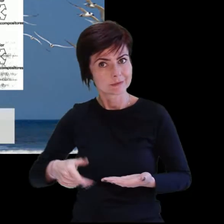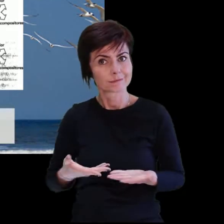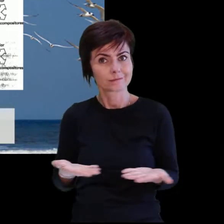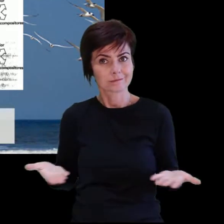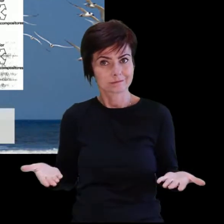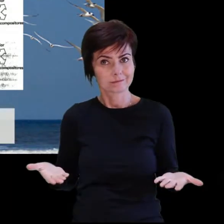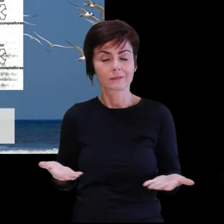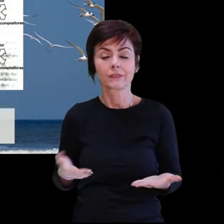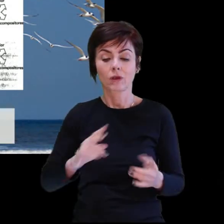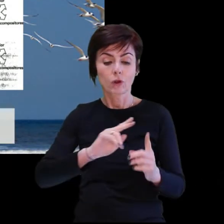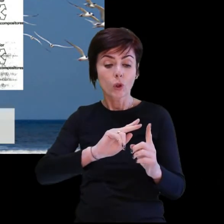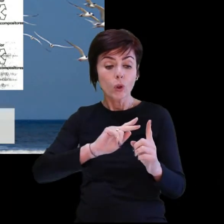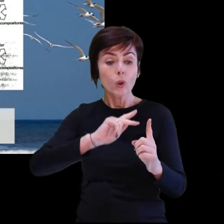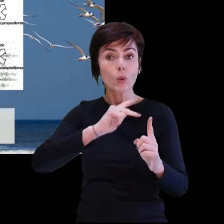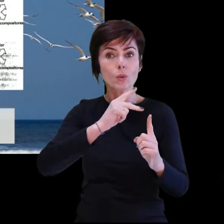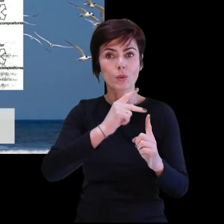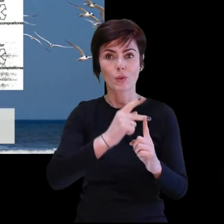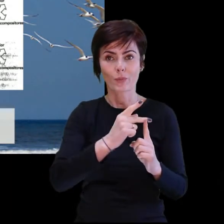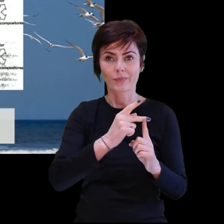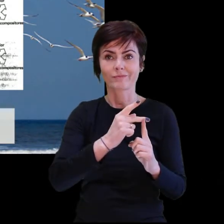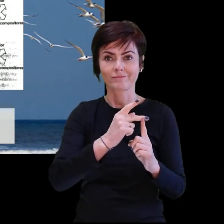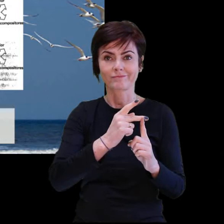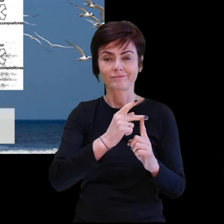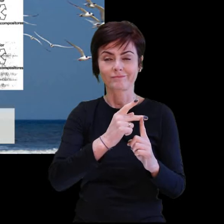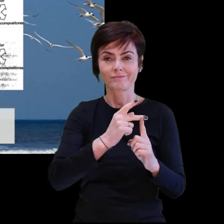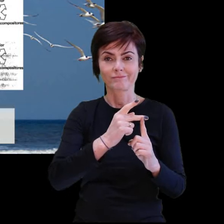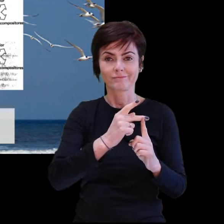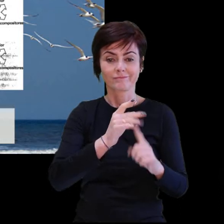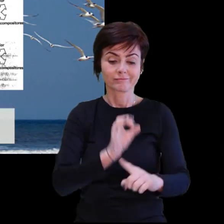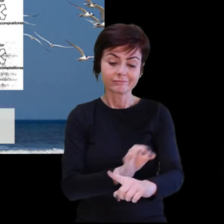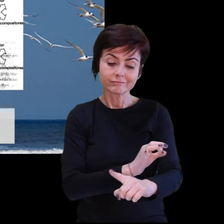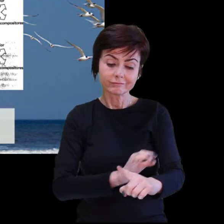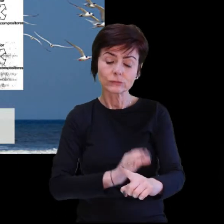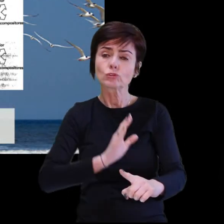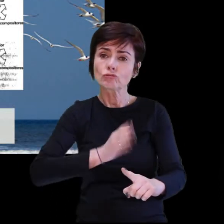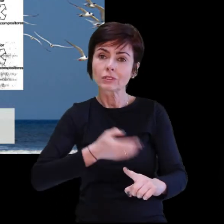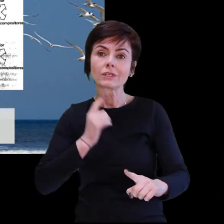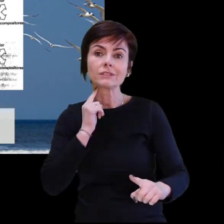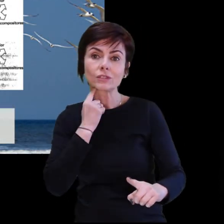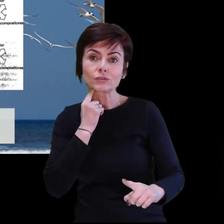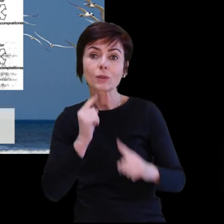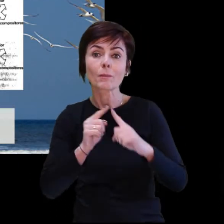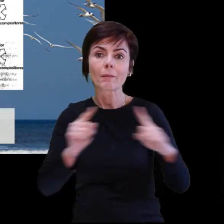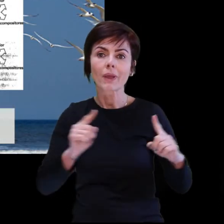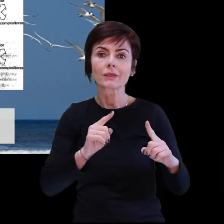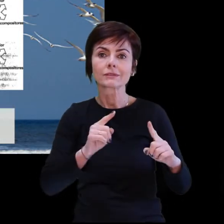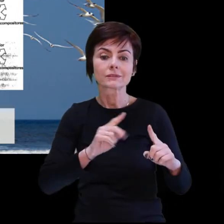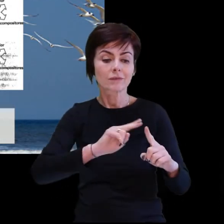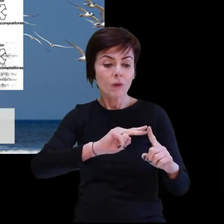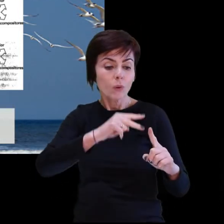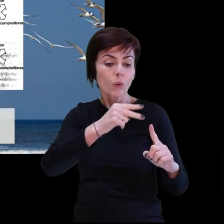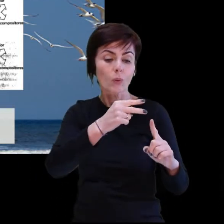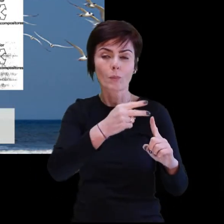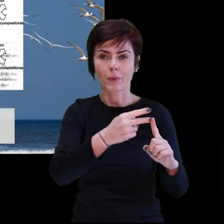de vários fitoplânctons. Então isso multiplica, né, essa concentração que tem em cada célula pelo número de